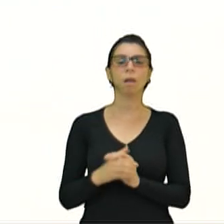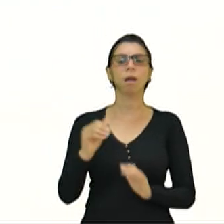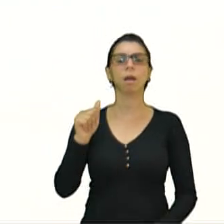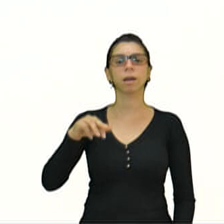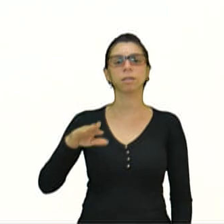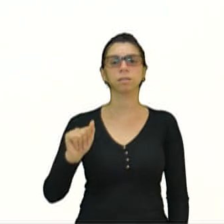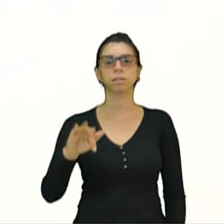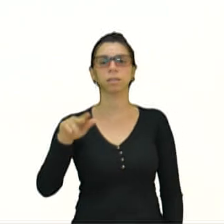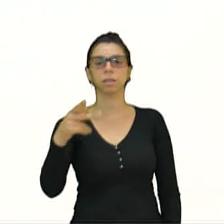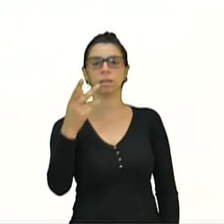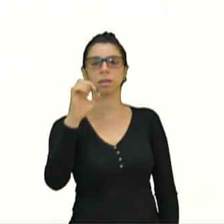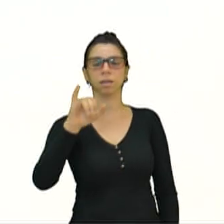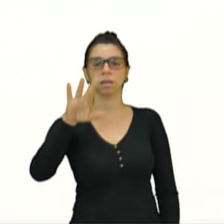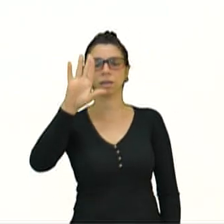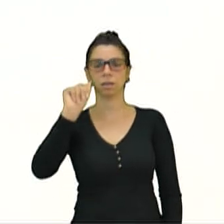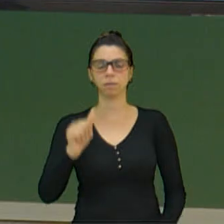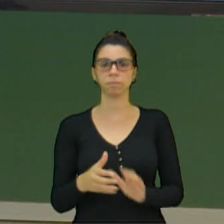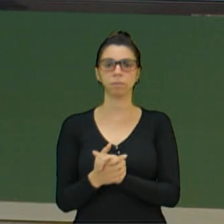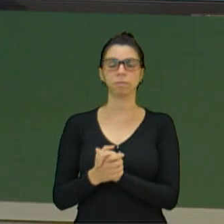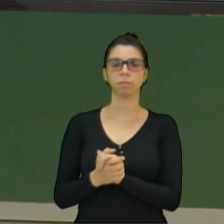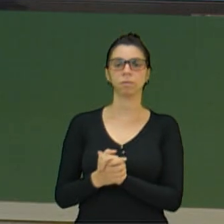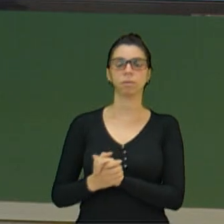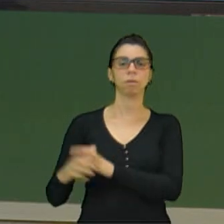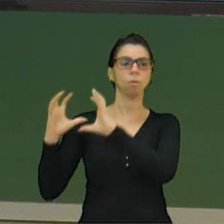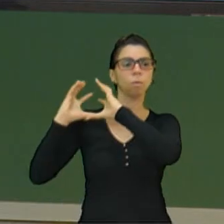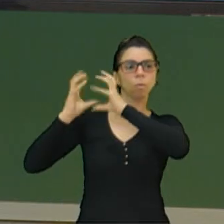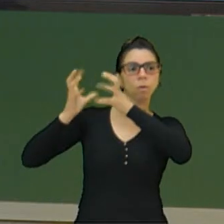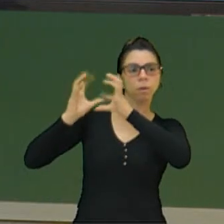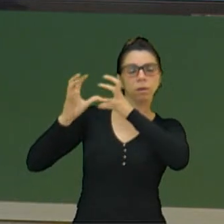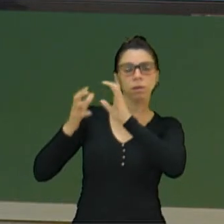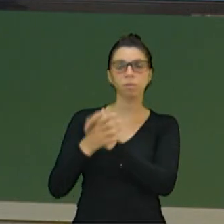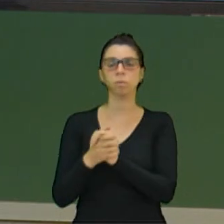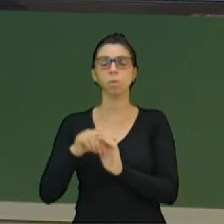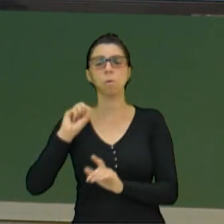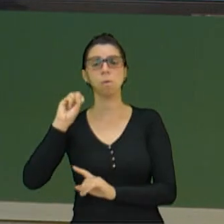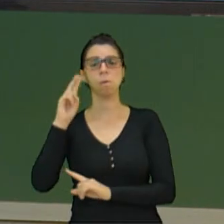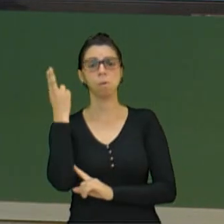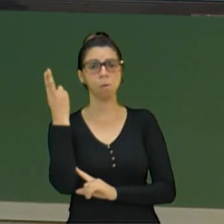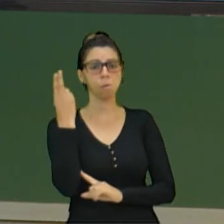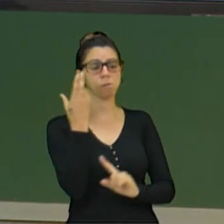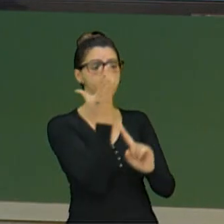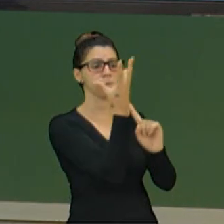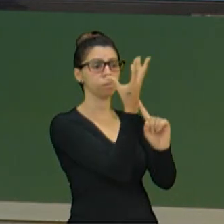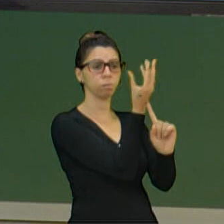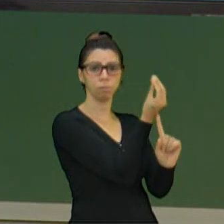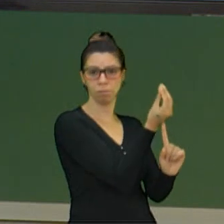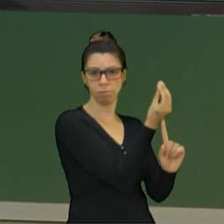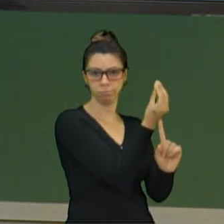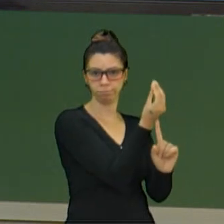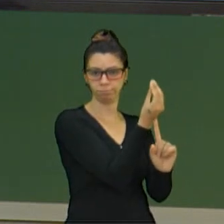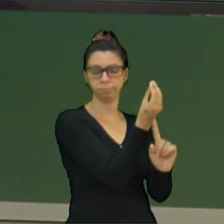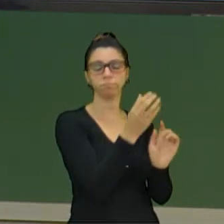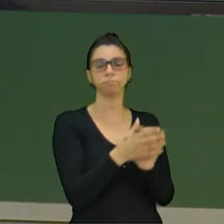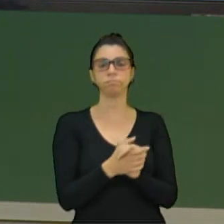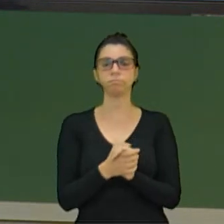castanheira, letra C, o coqueiro e letra D, o pinheiro. Pensa um pouquinho. Depois que você